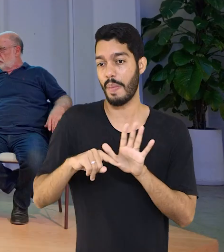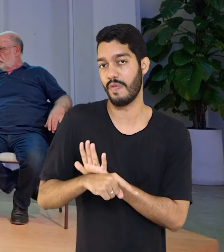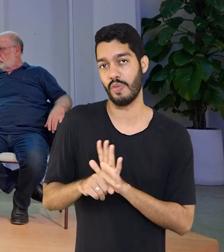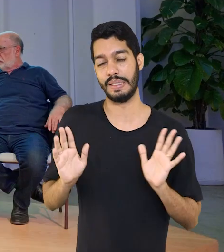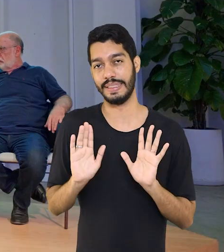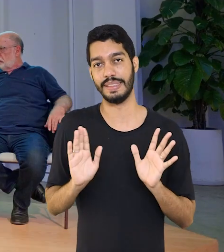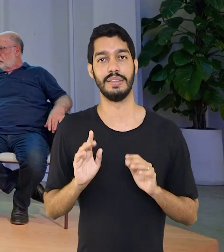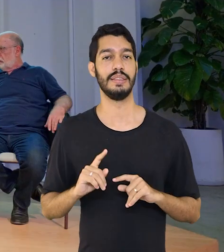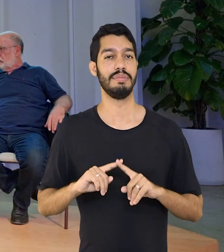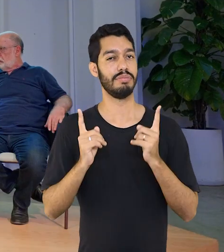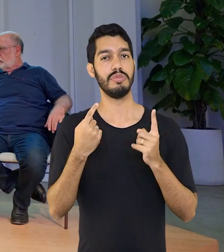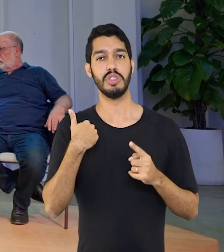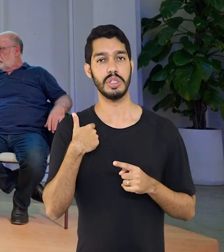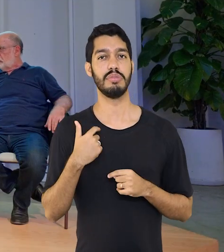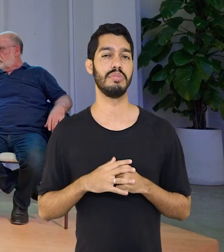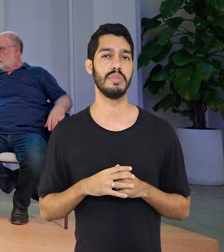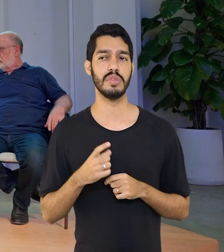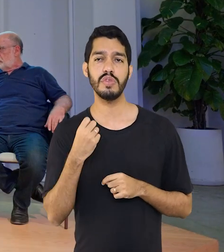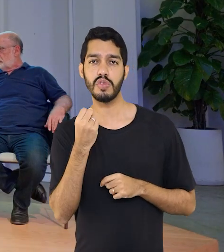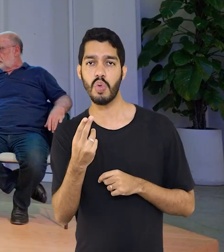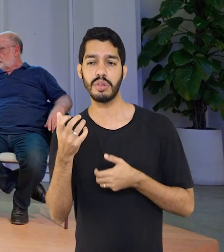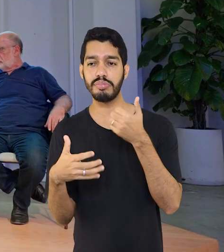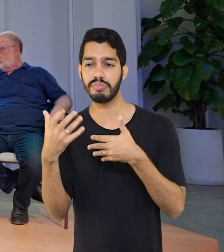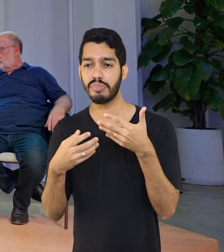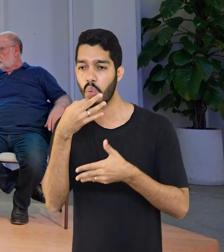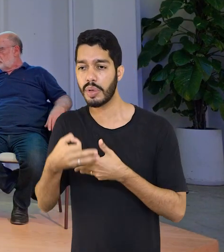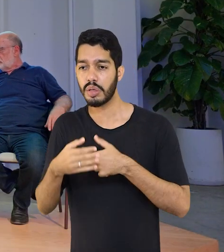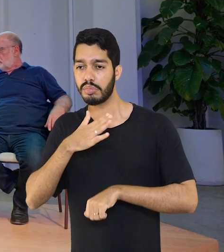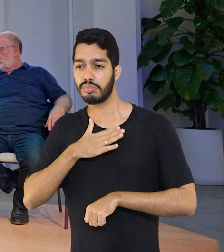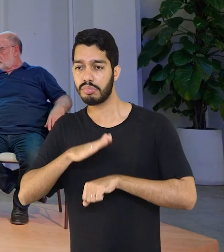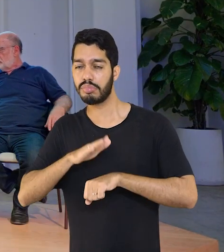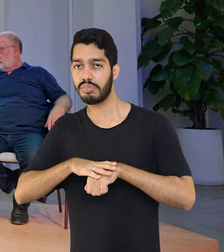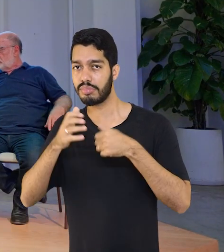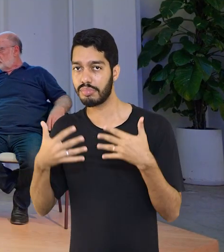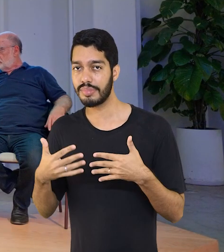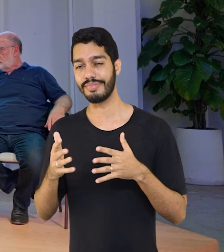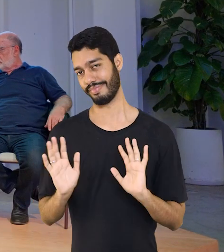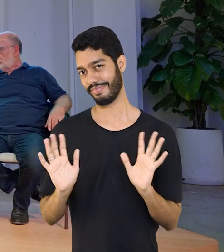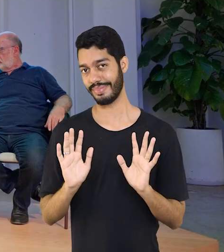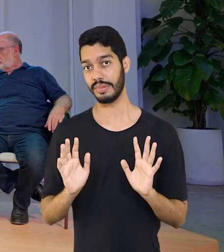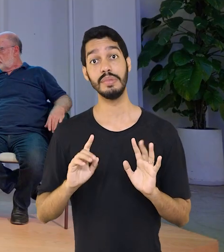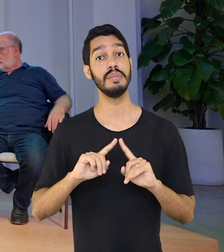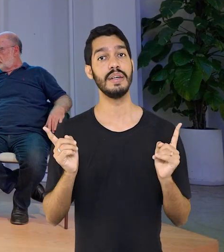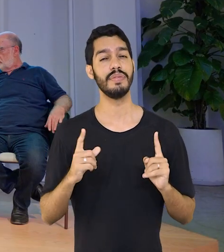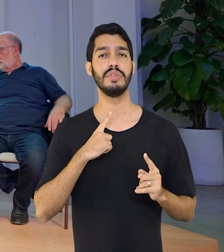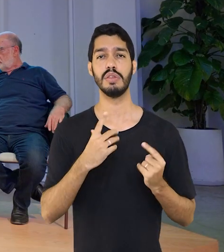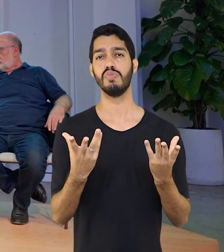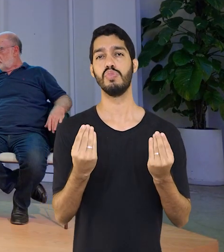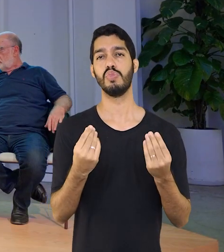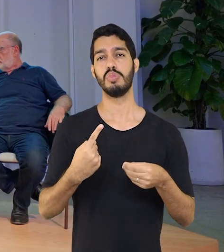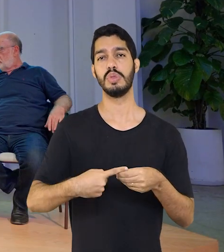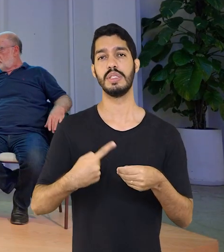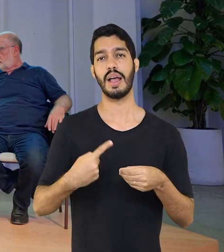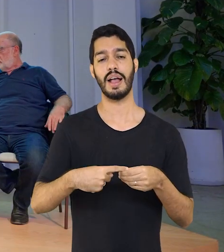me aprofundar, e eu, por exemplo, não vou emitir uma opinião sobre isso, mas a gente vê, por exemplo, que não para de crescer o